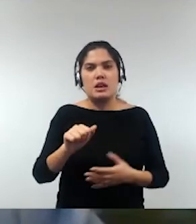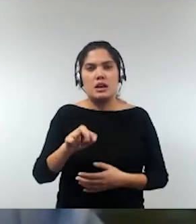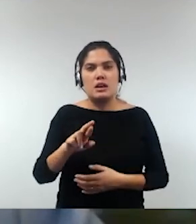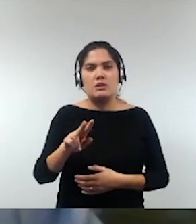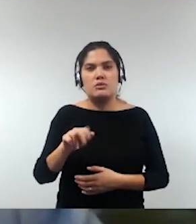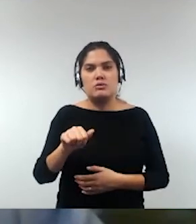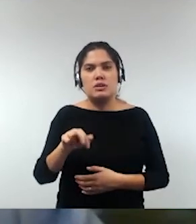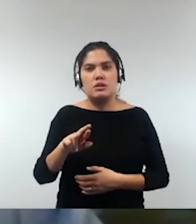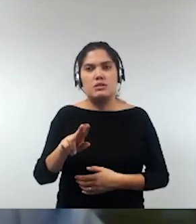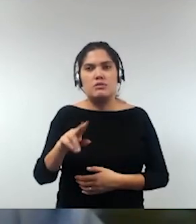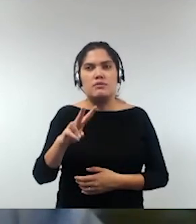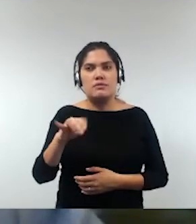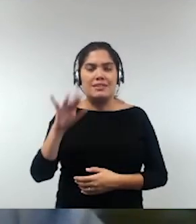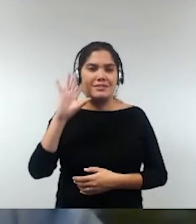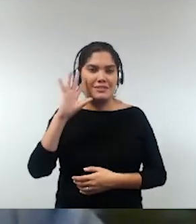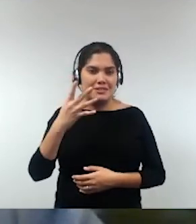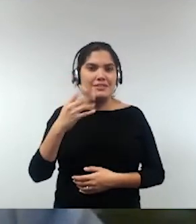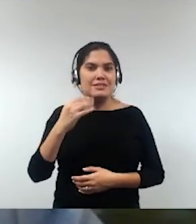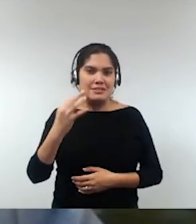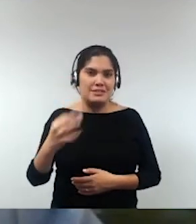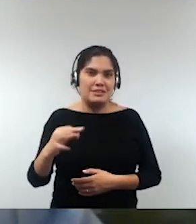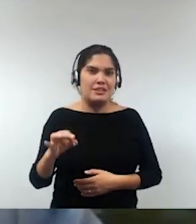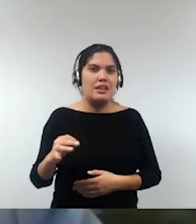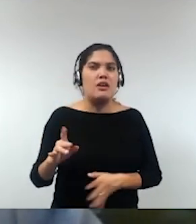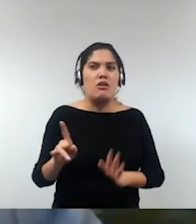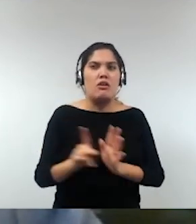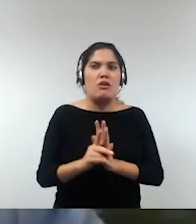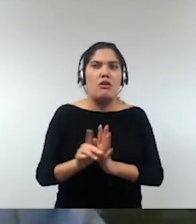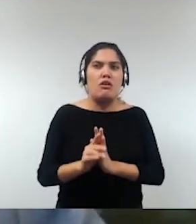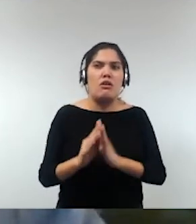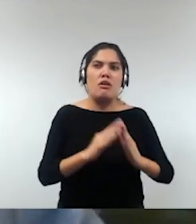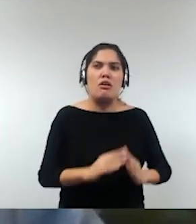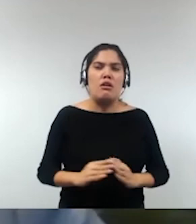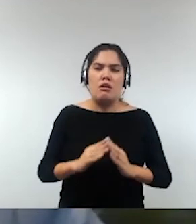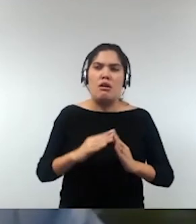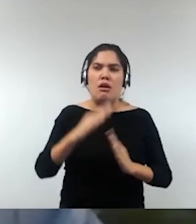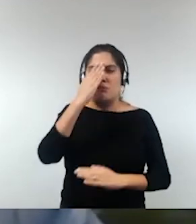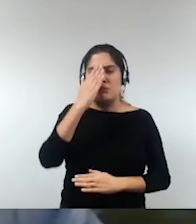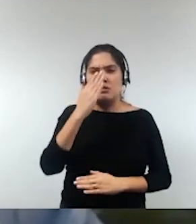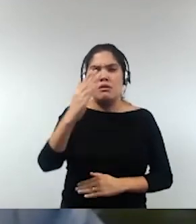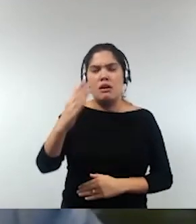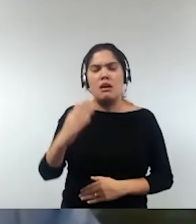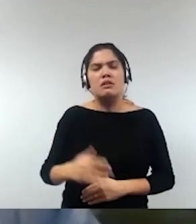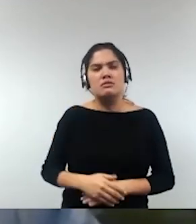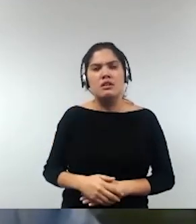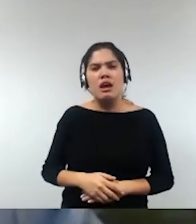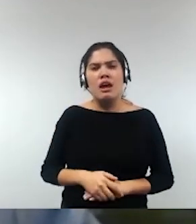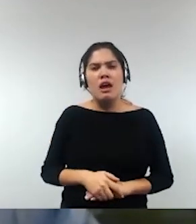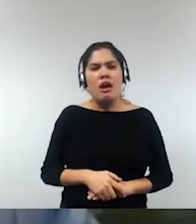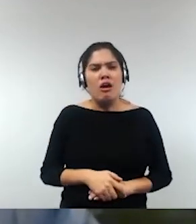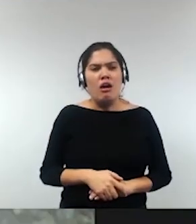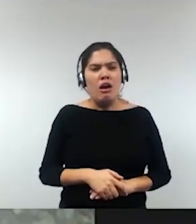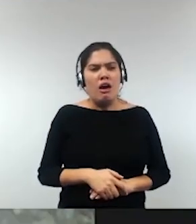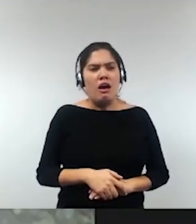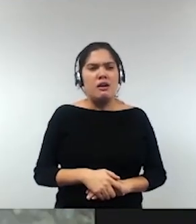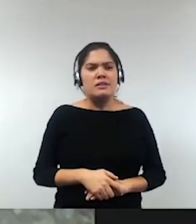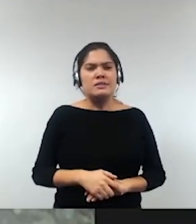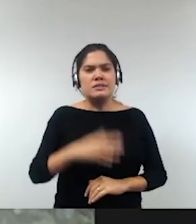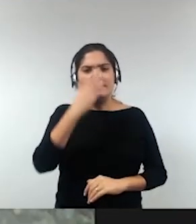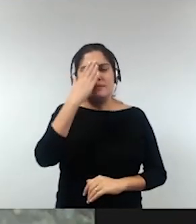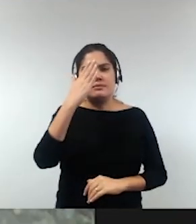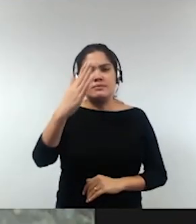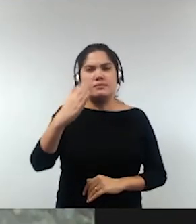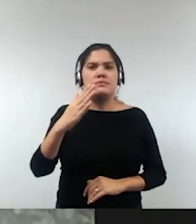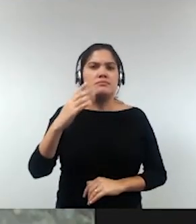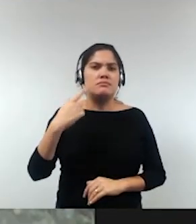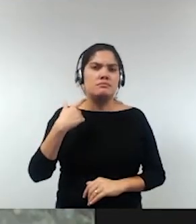quiser, vai sair, né? Da conciliação do sistema financeiro de habitação. Muito obrigado e agradeço a todos. Obrigada, desembargador.